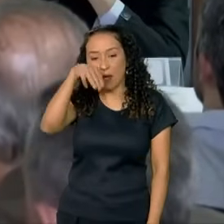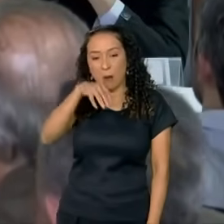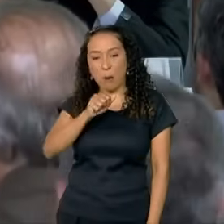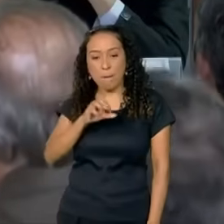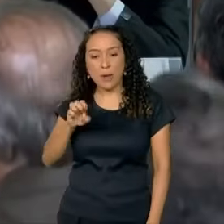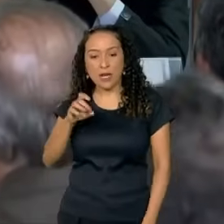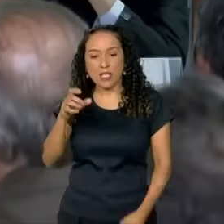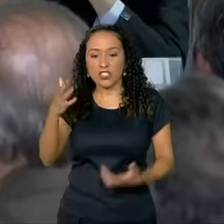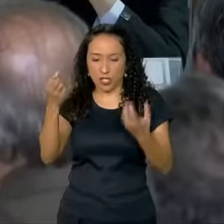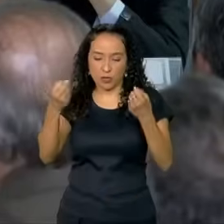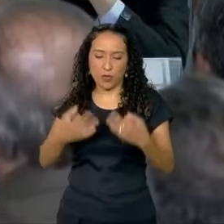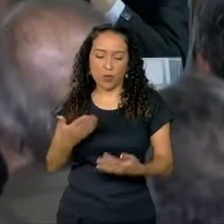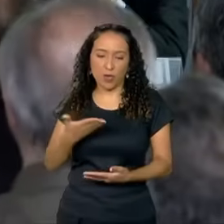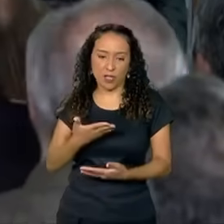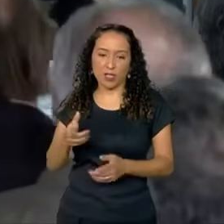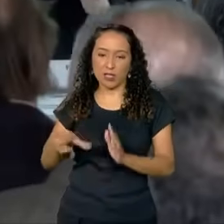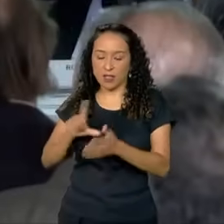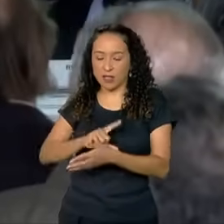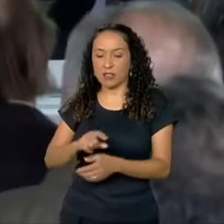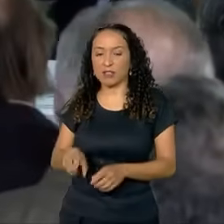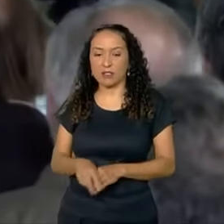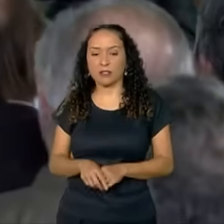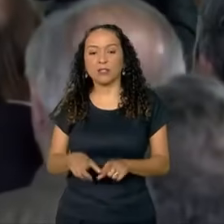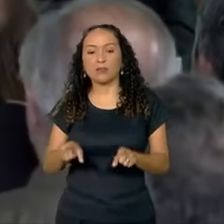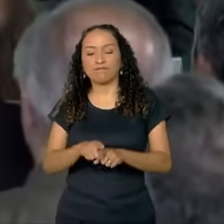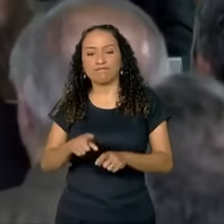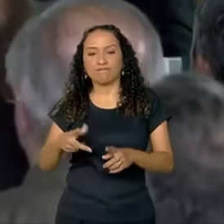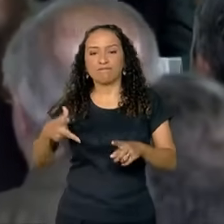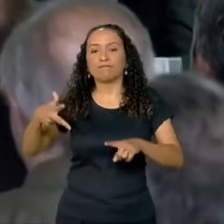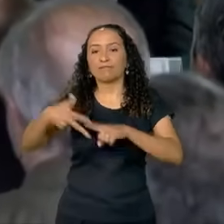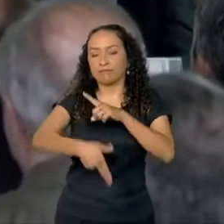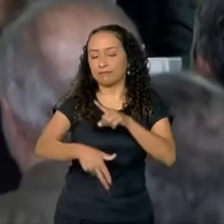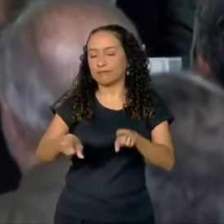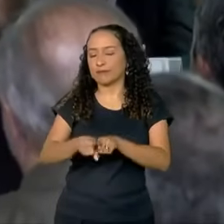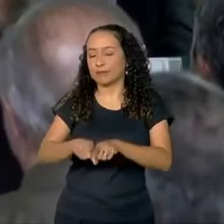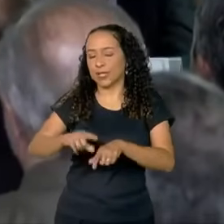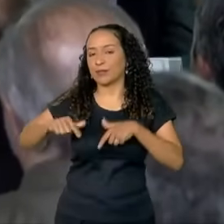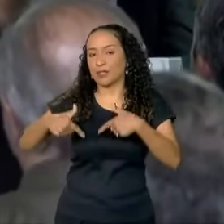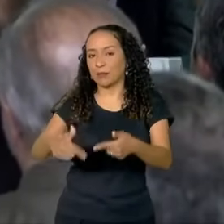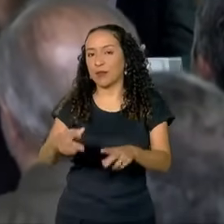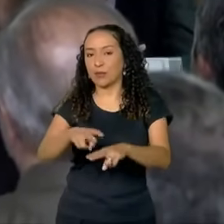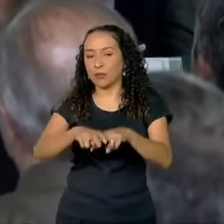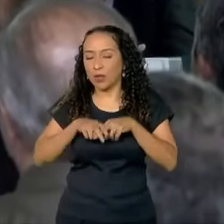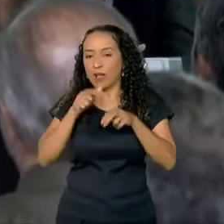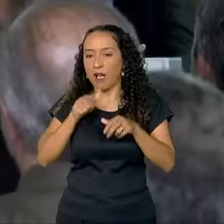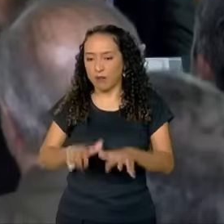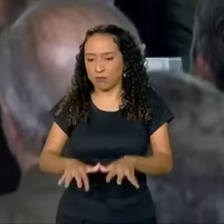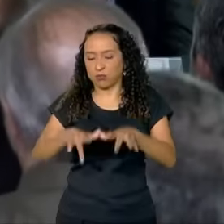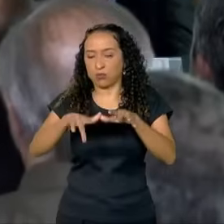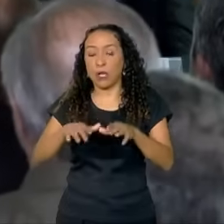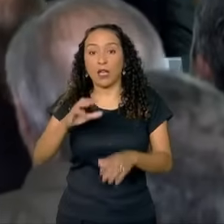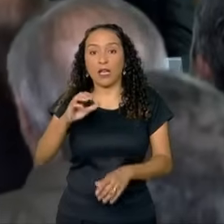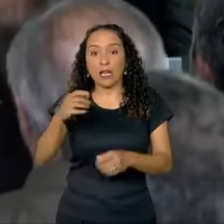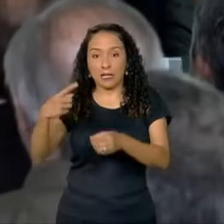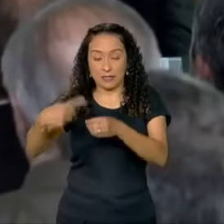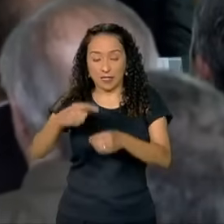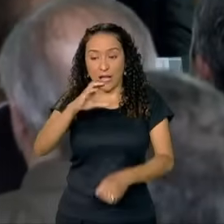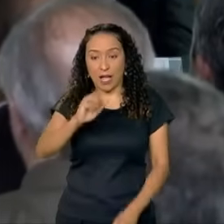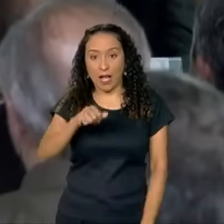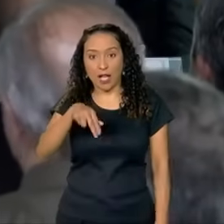foi mencionado, também teve que interromper as operações por conta do alagamento. Canoas,